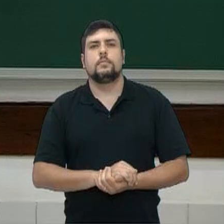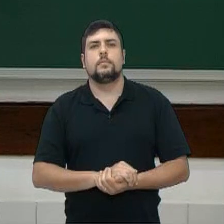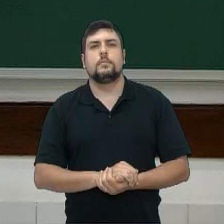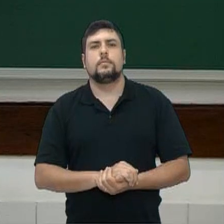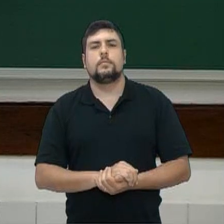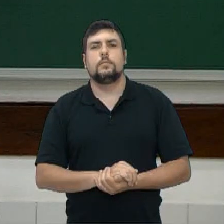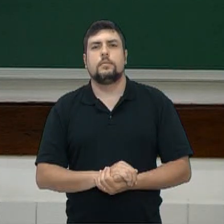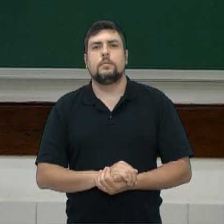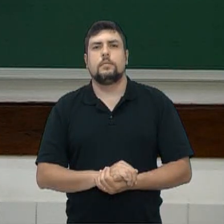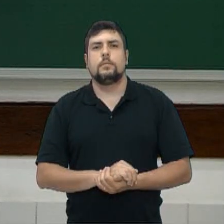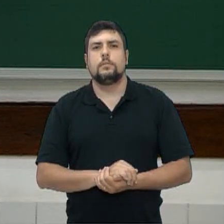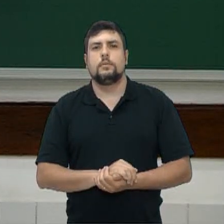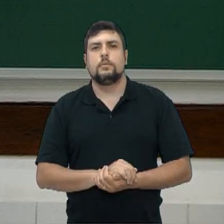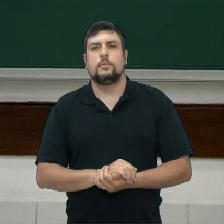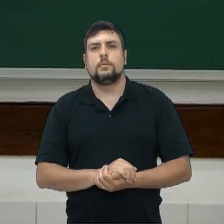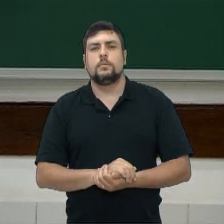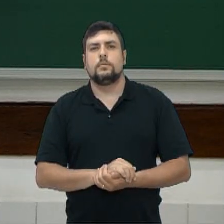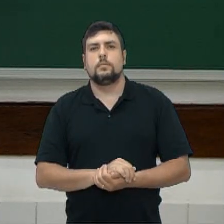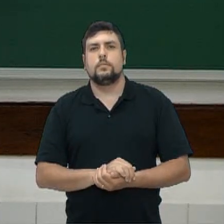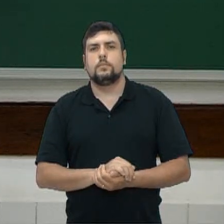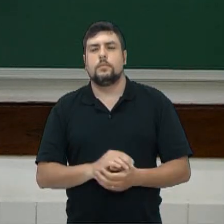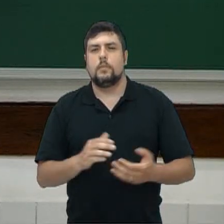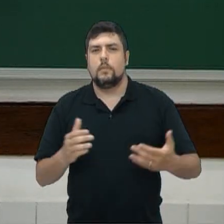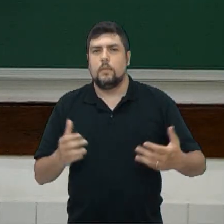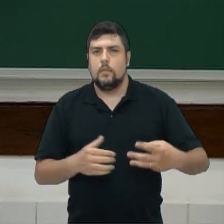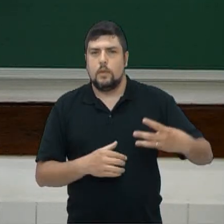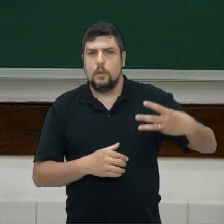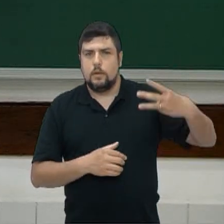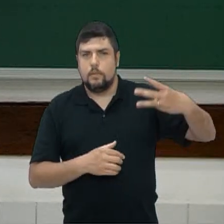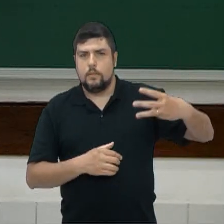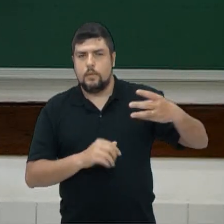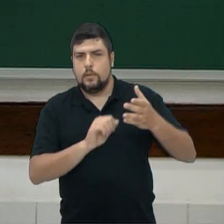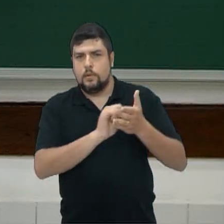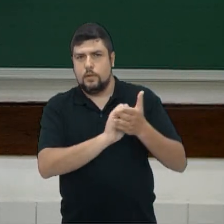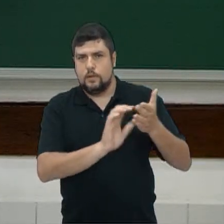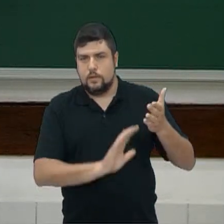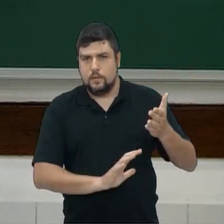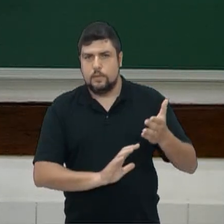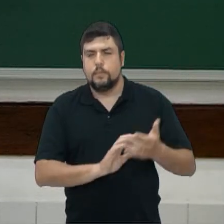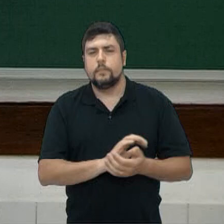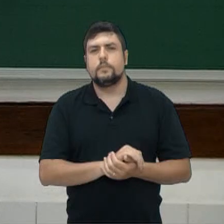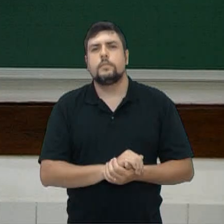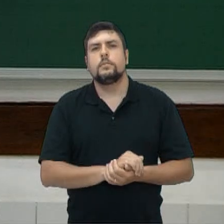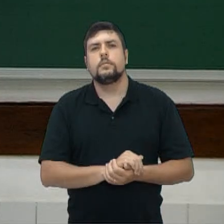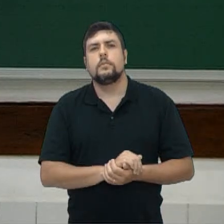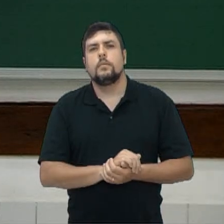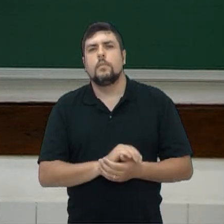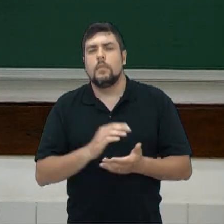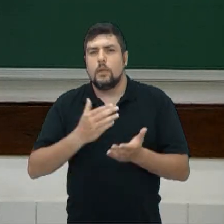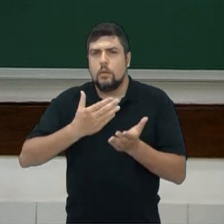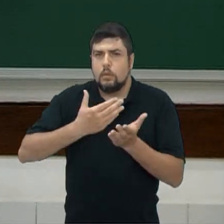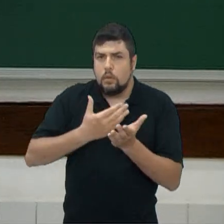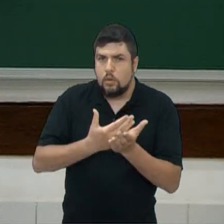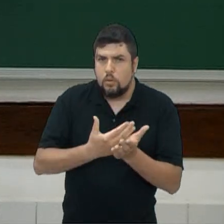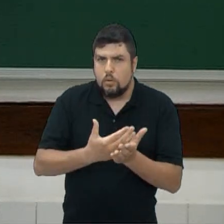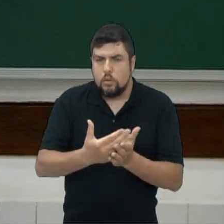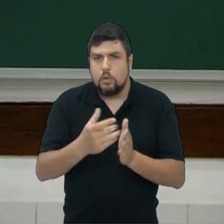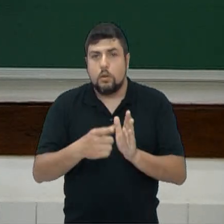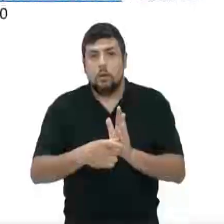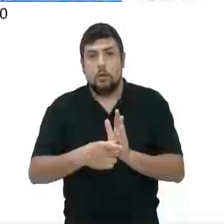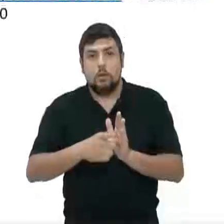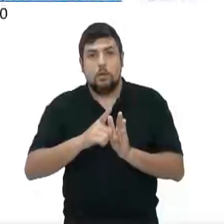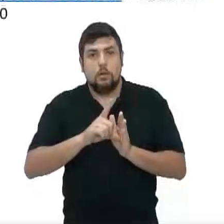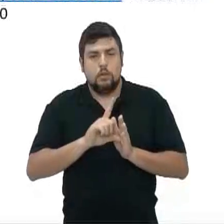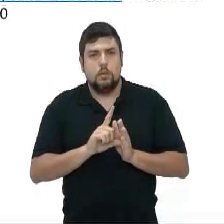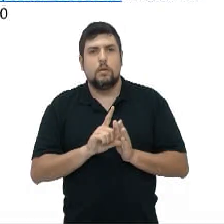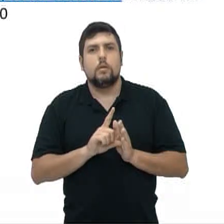Então agora nós vamos para o terceiro exercício da série, né? Antes de eu passar aqui para as questões,